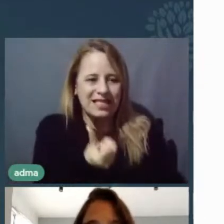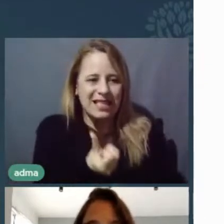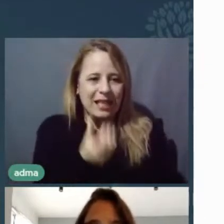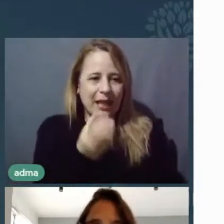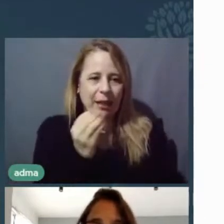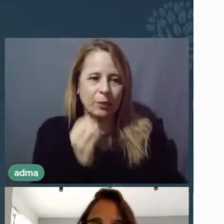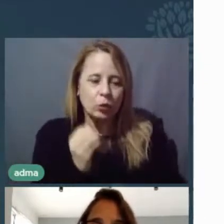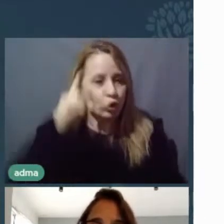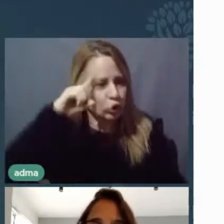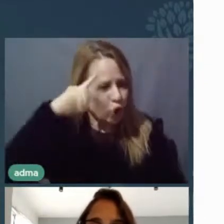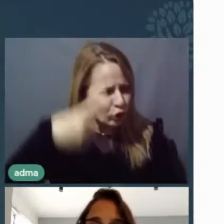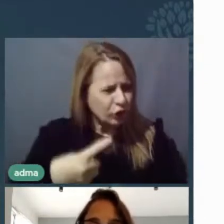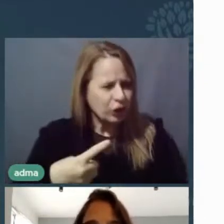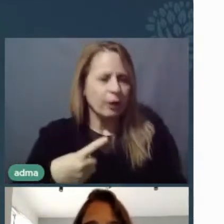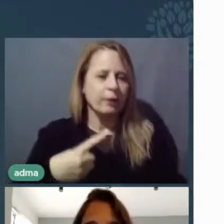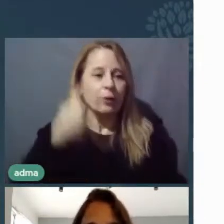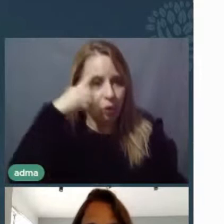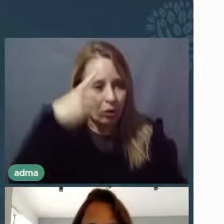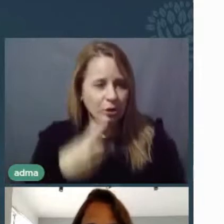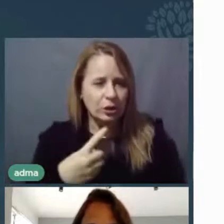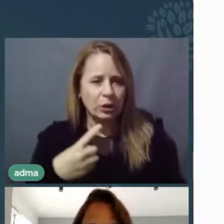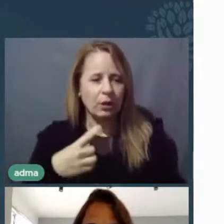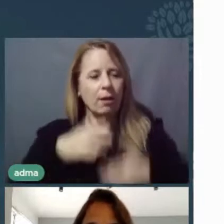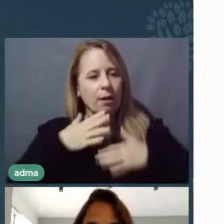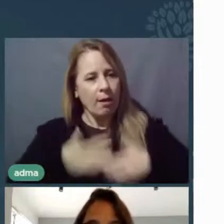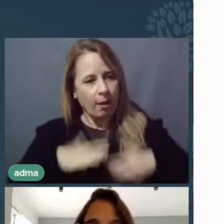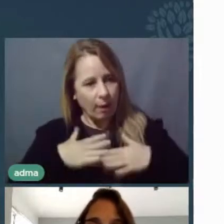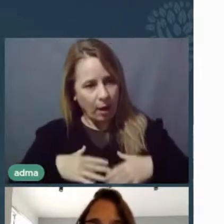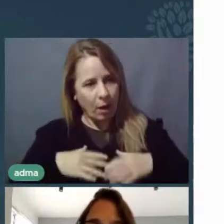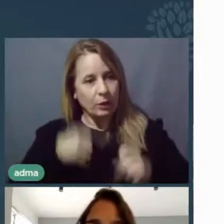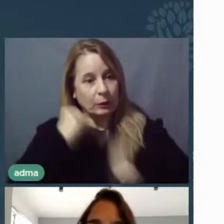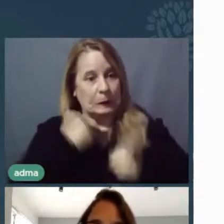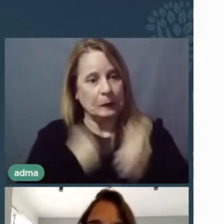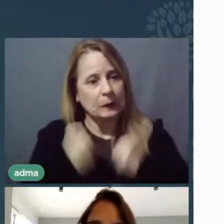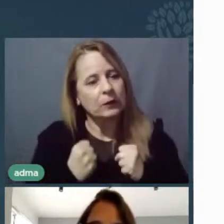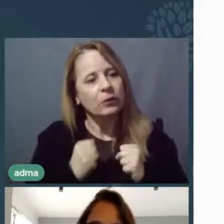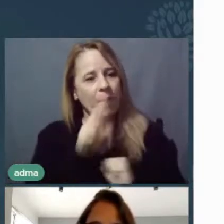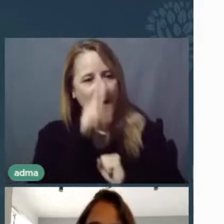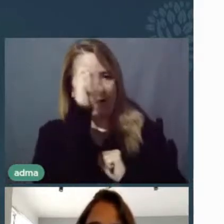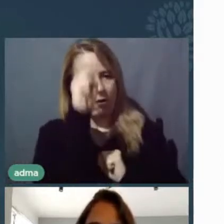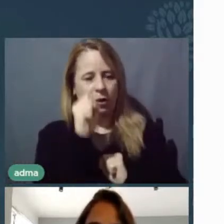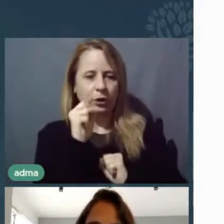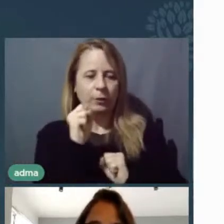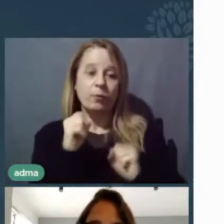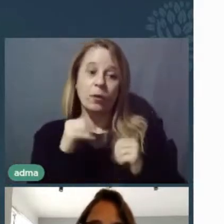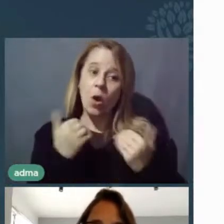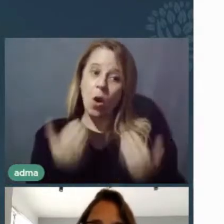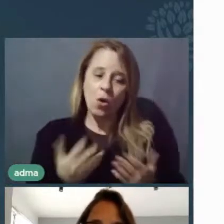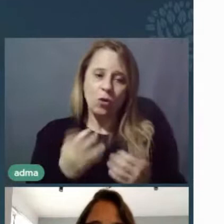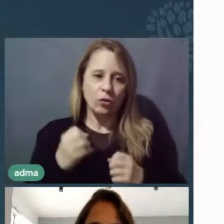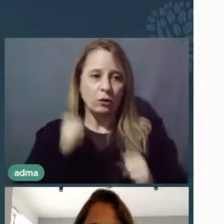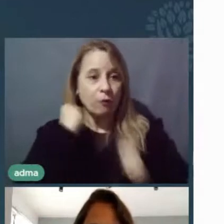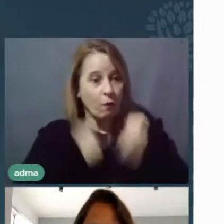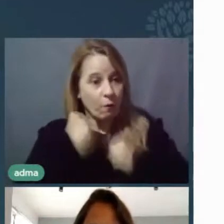por dia, de moderada a vigorosa intensidade. Ou, se for apenas intensidade vigorosa, que